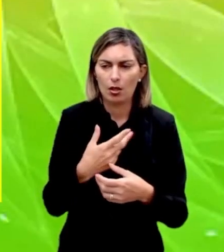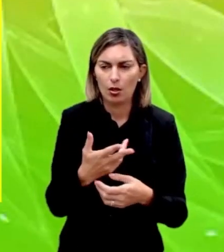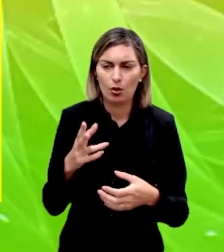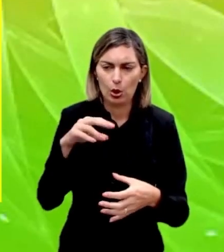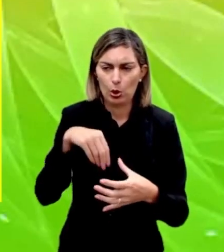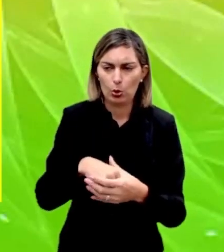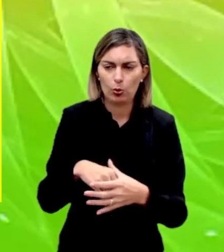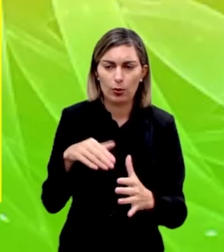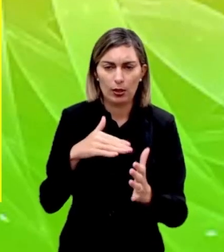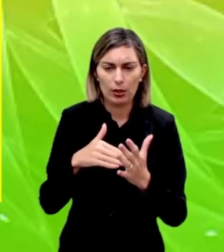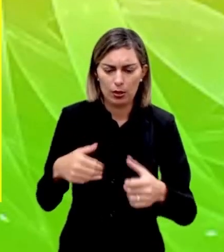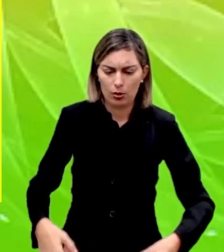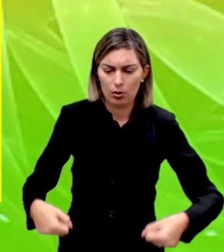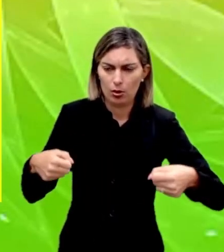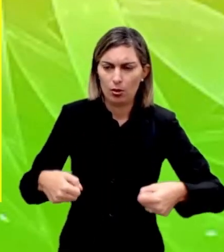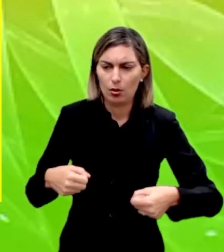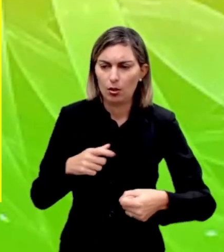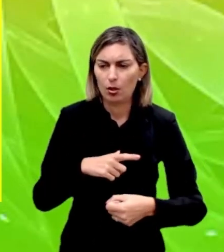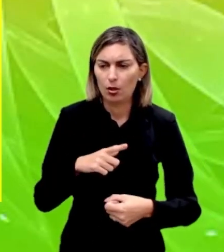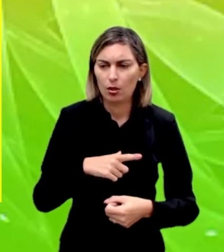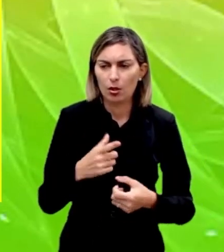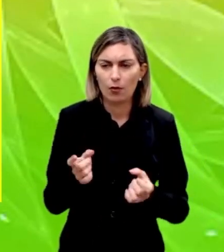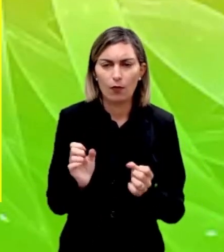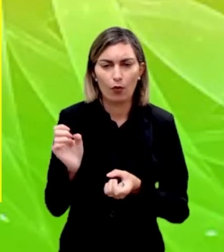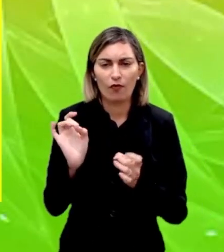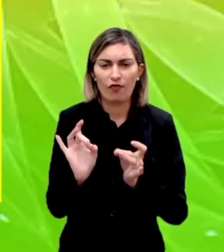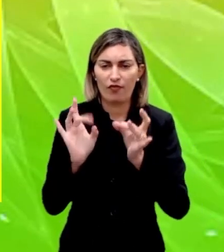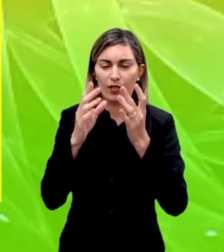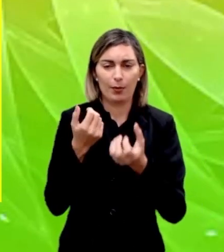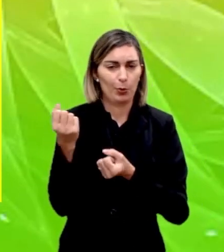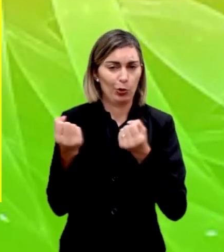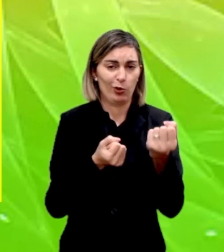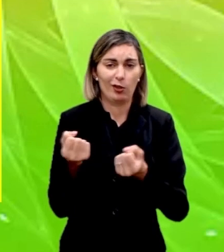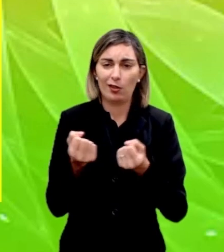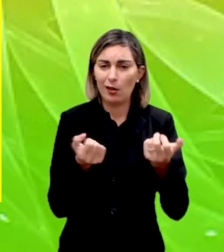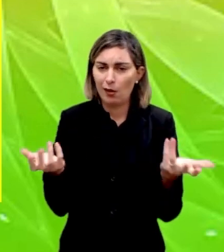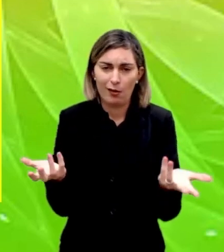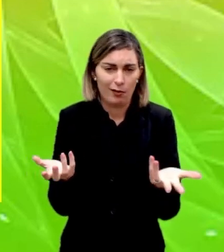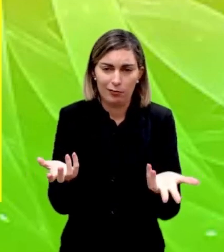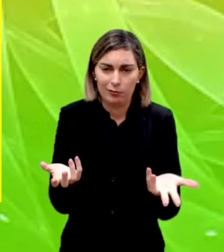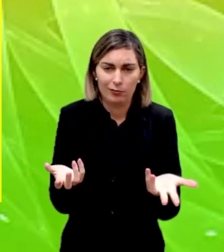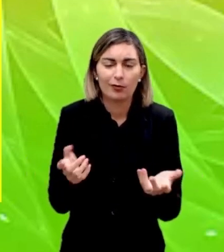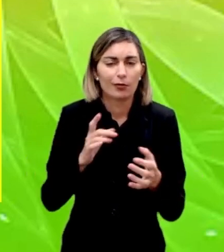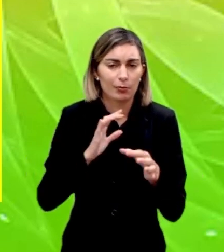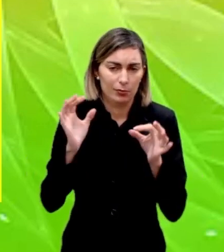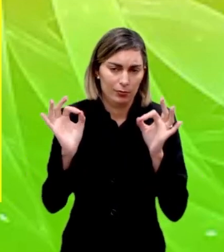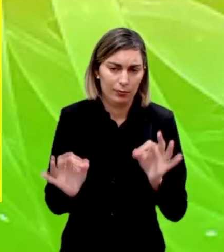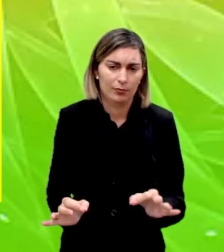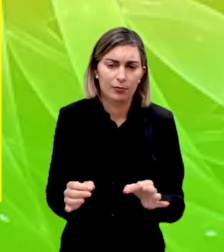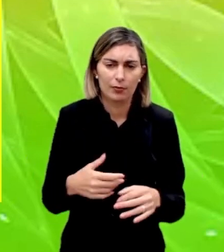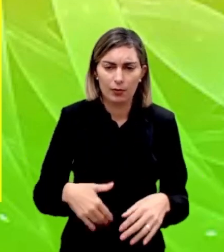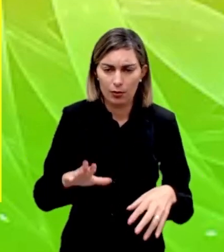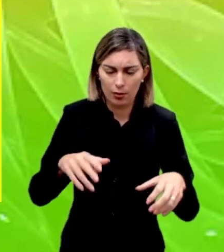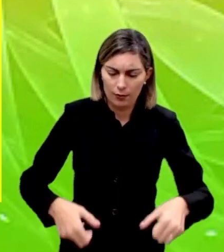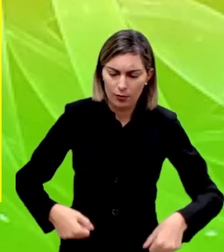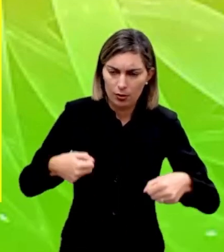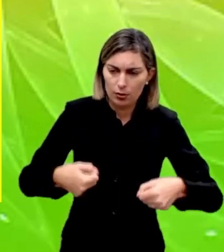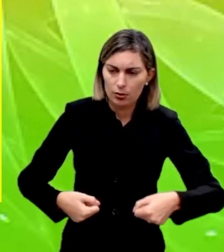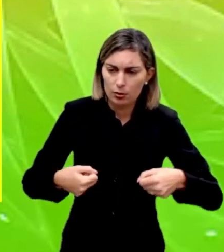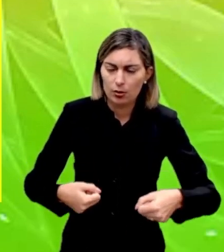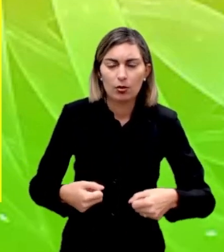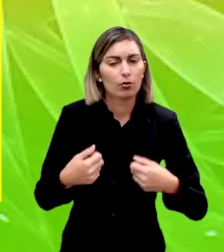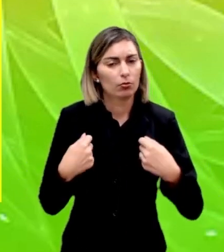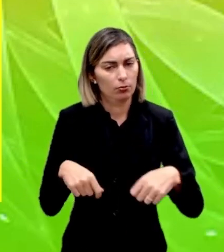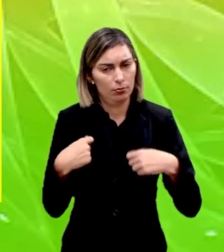aquela sacola, eu vou ter que empenhar meu carro. Mas é o certo, né? Ela leva as sacolas